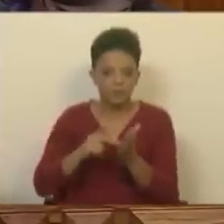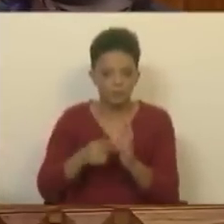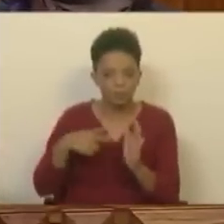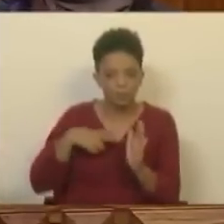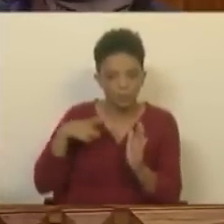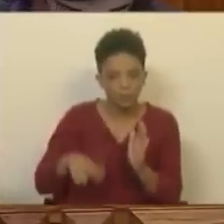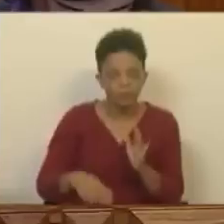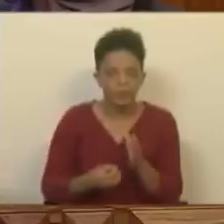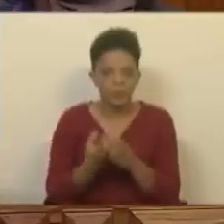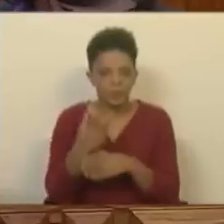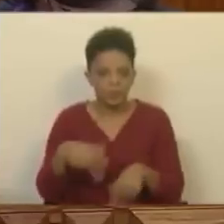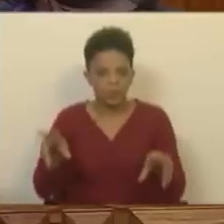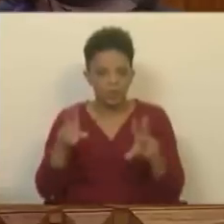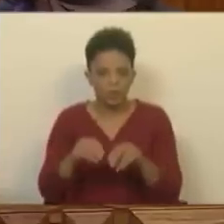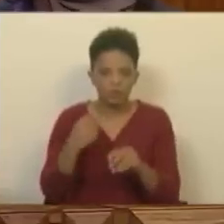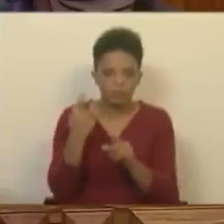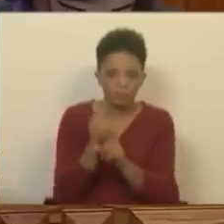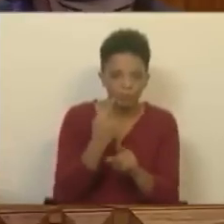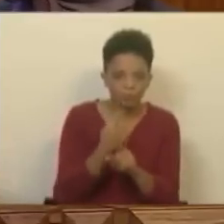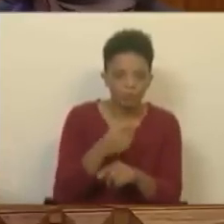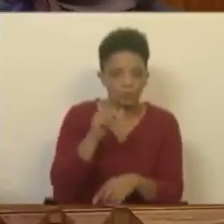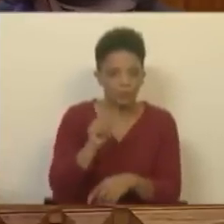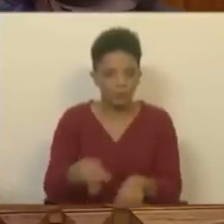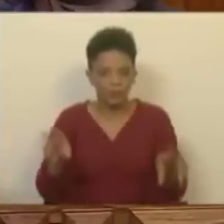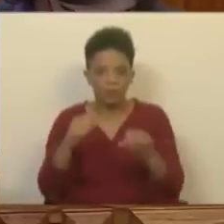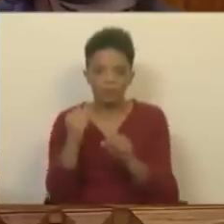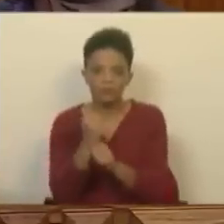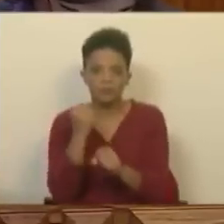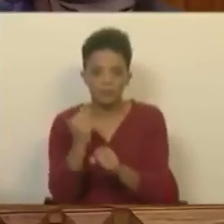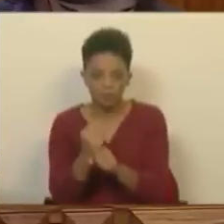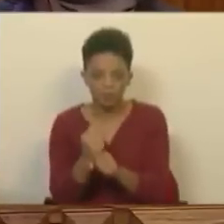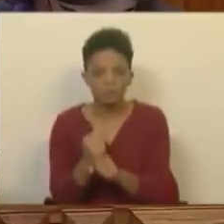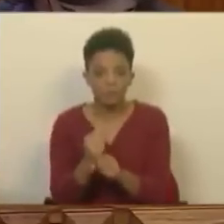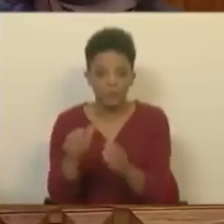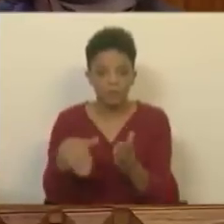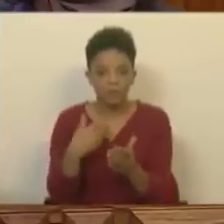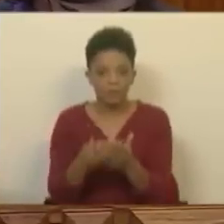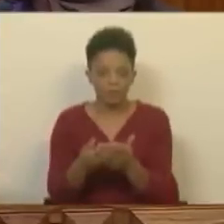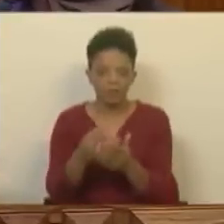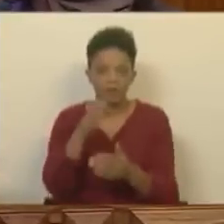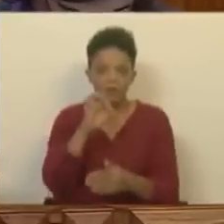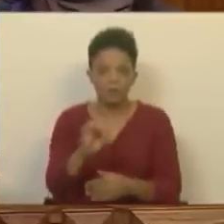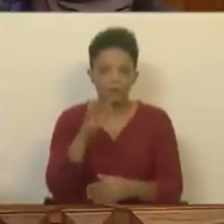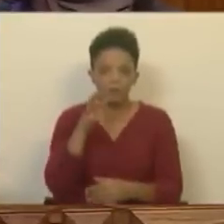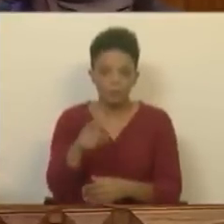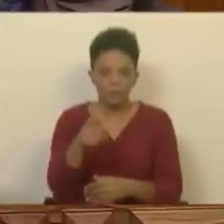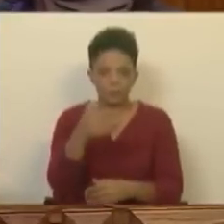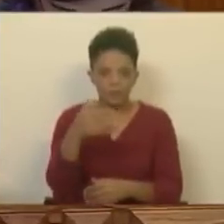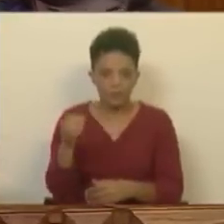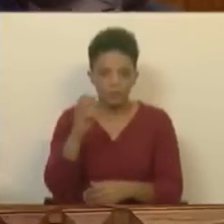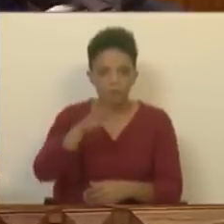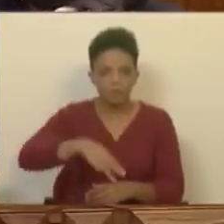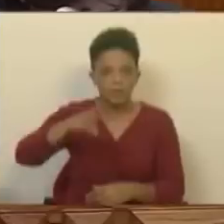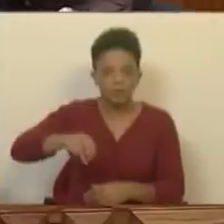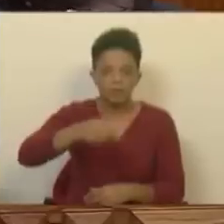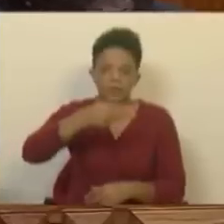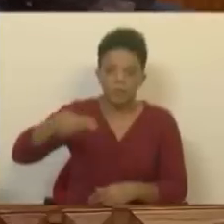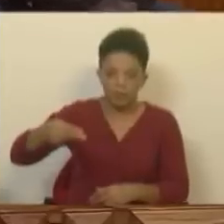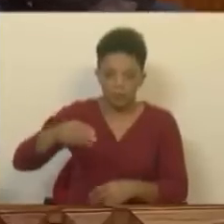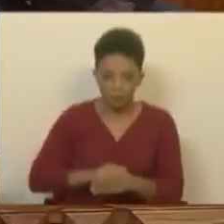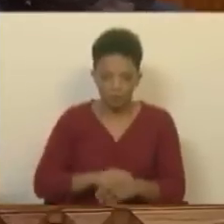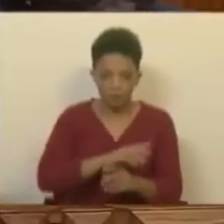a criar Novos Produtos e novos serviços que vão valer mais de 8.700 milhões de euros